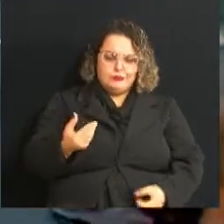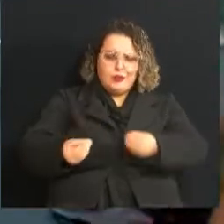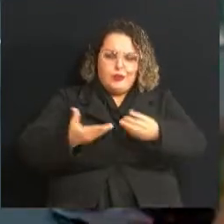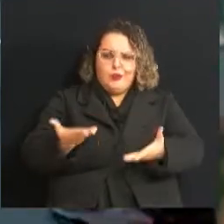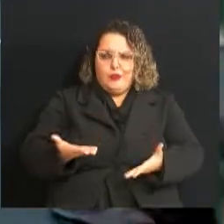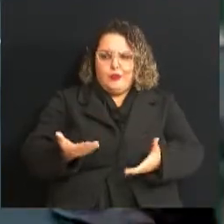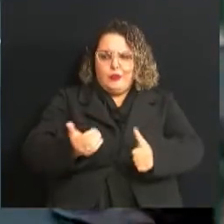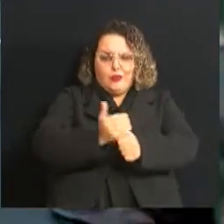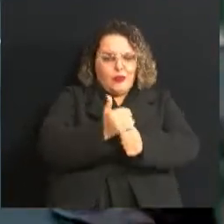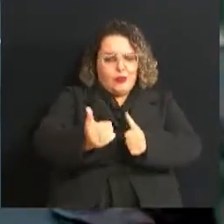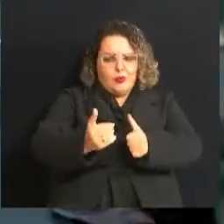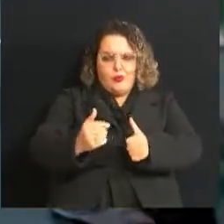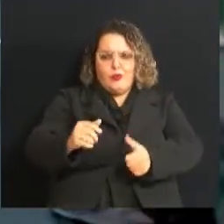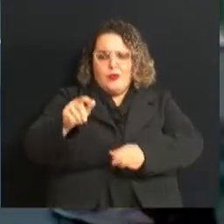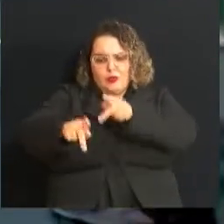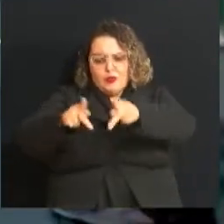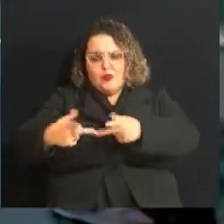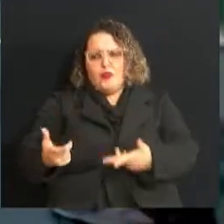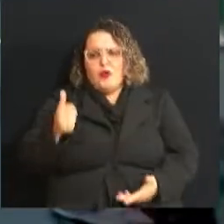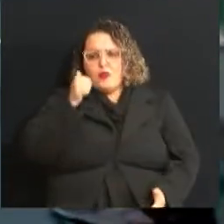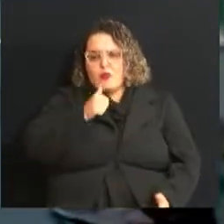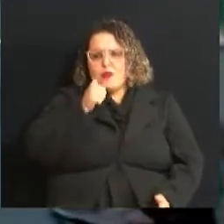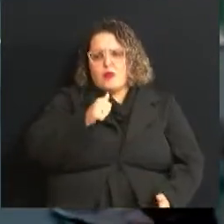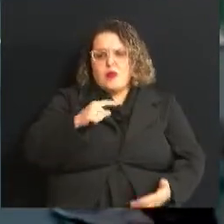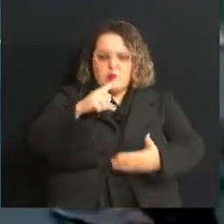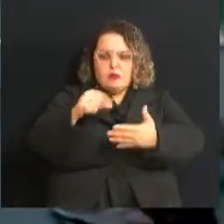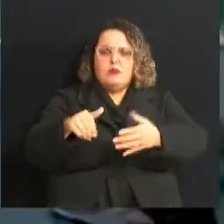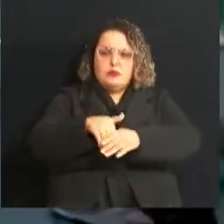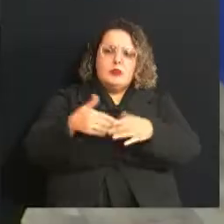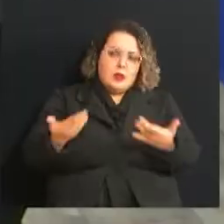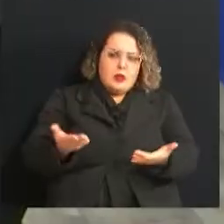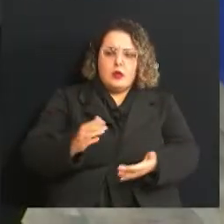mandato popular de uma mulher que foi legitimamente eleita.